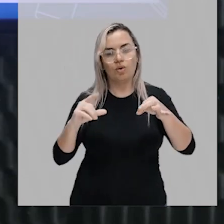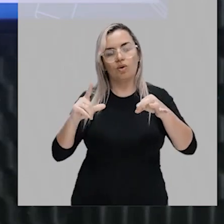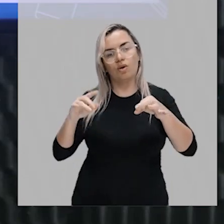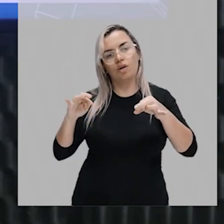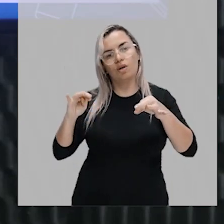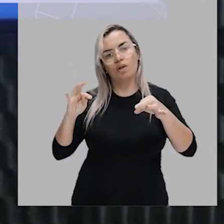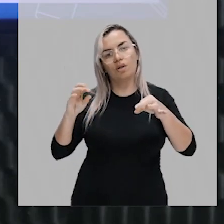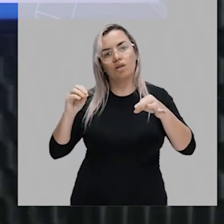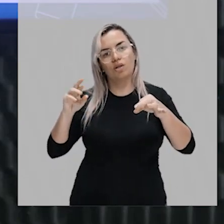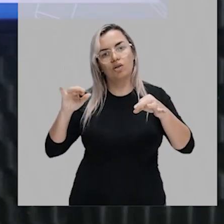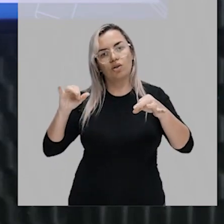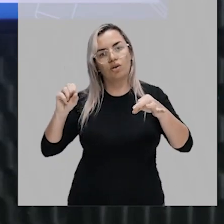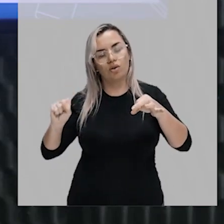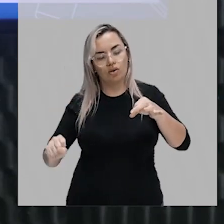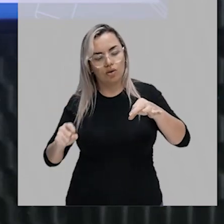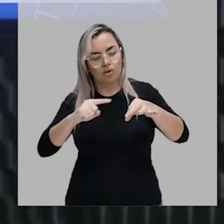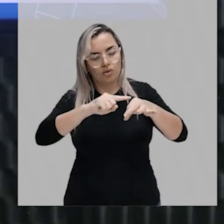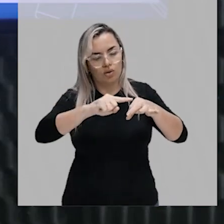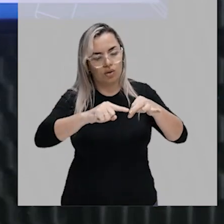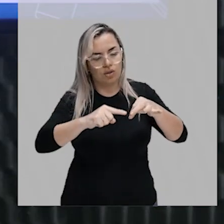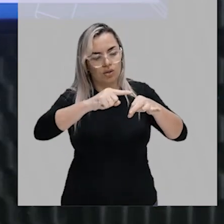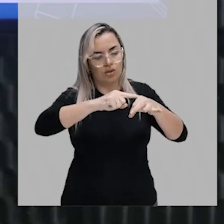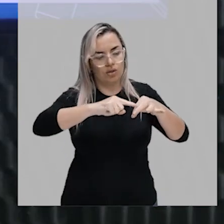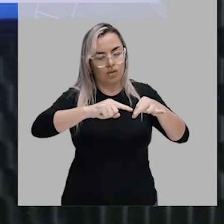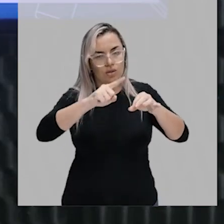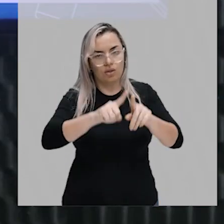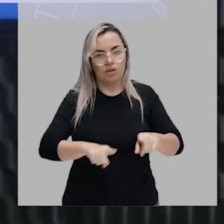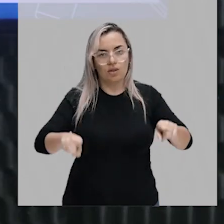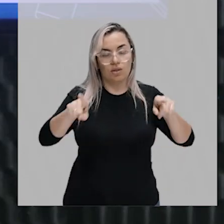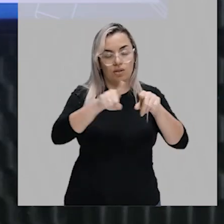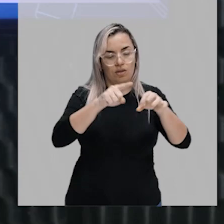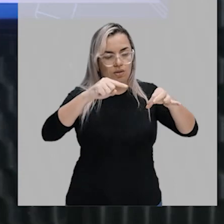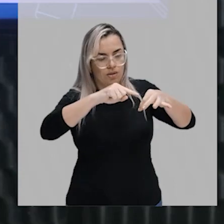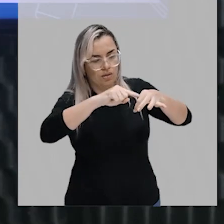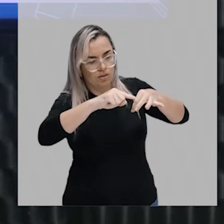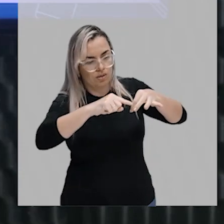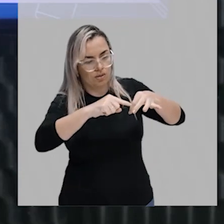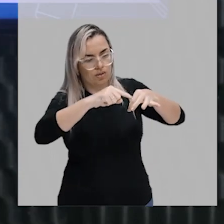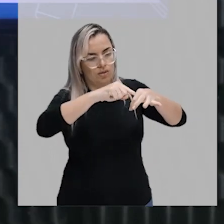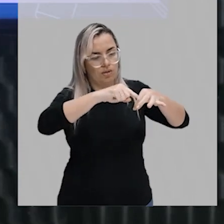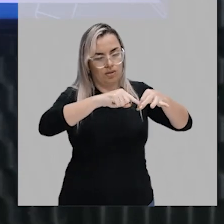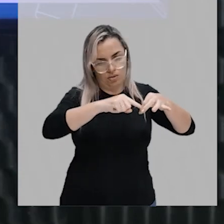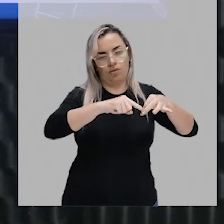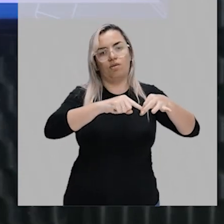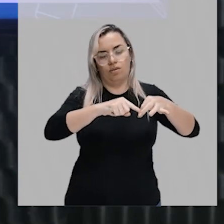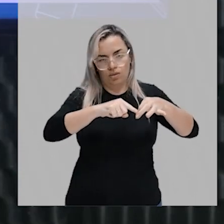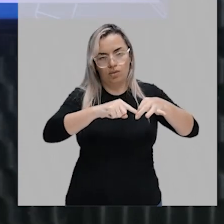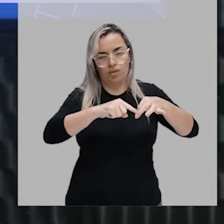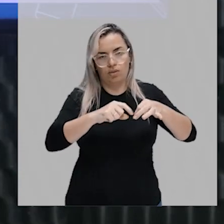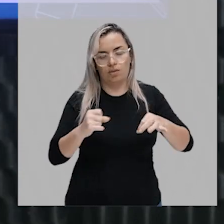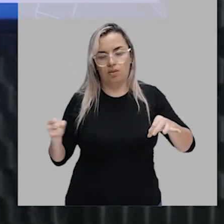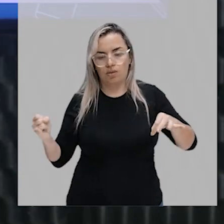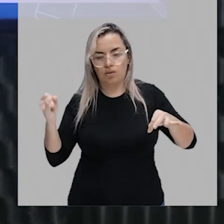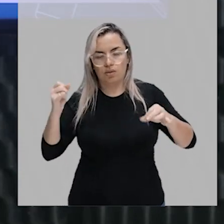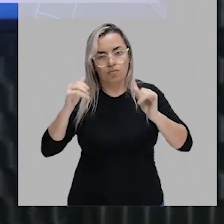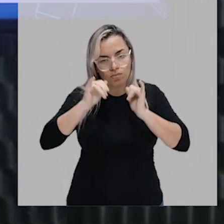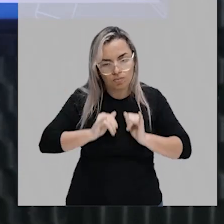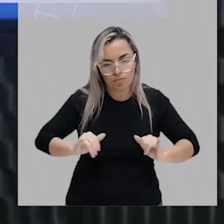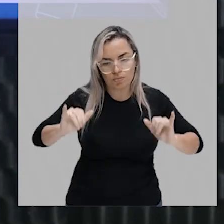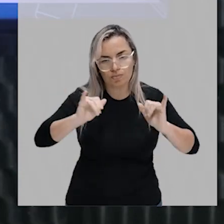lábios, ok? E pequenos lábios. Uma outra informação, pessoal, importante que a gente vai